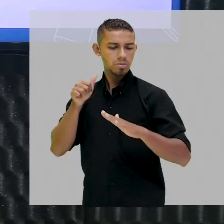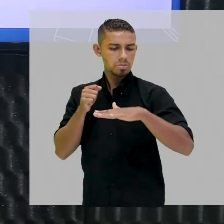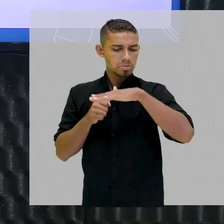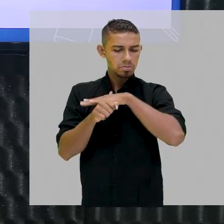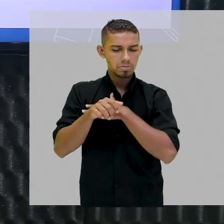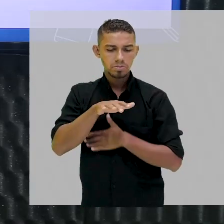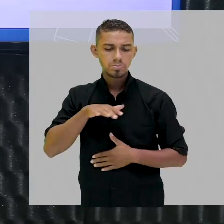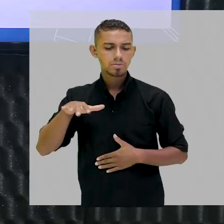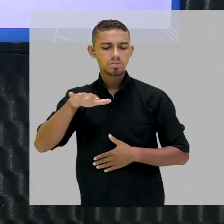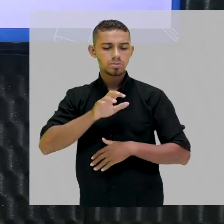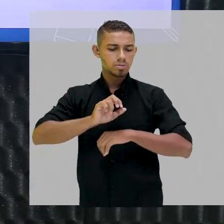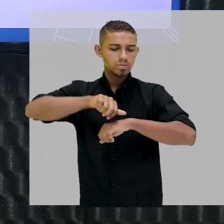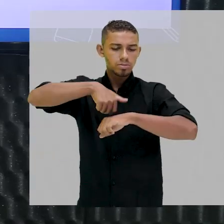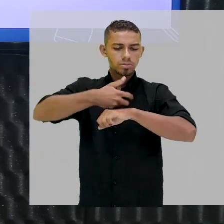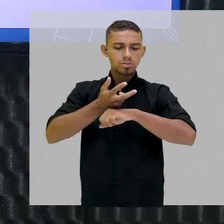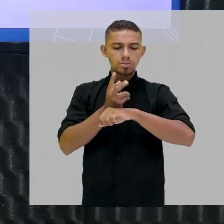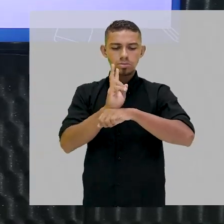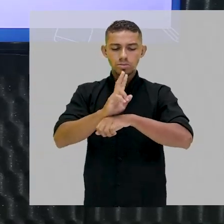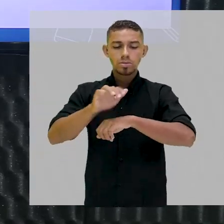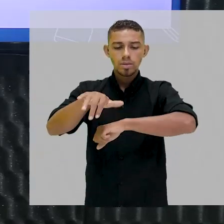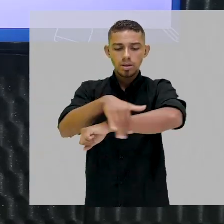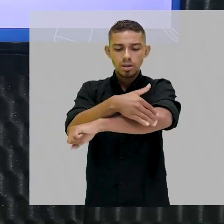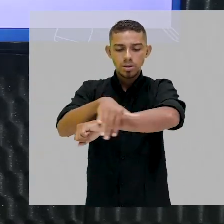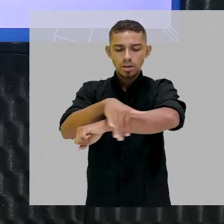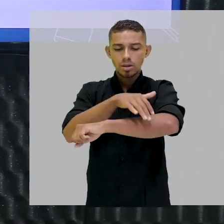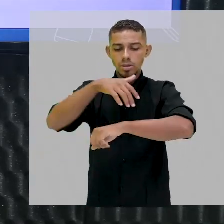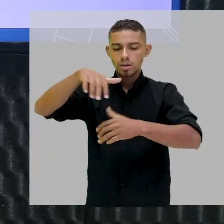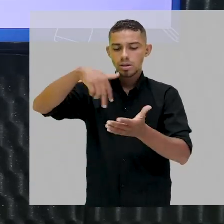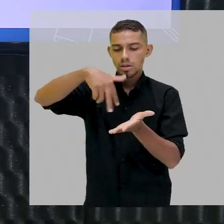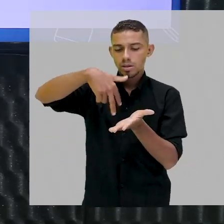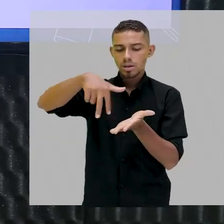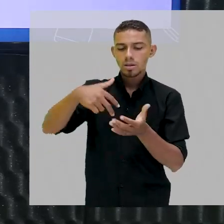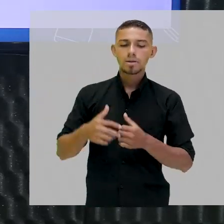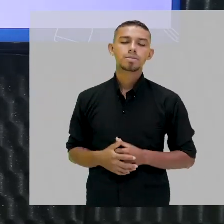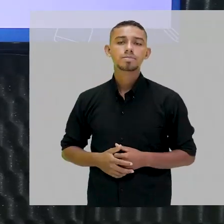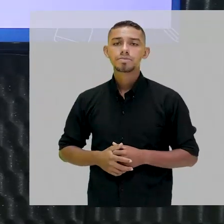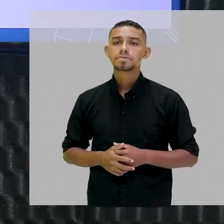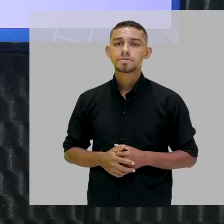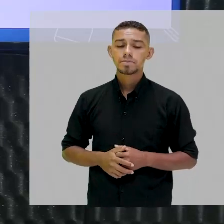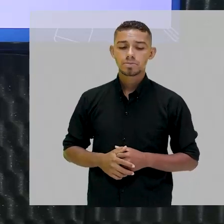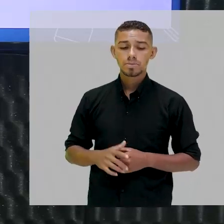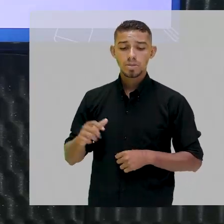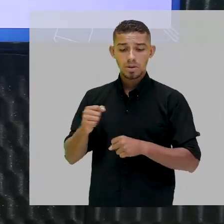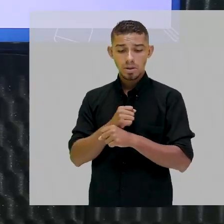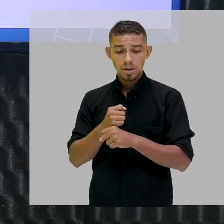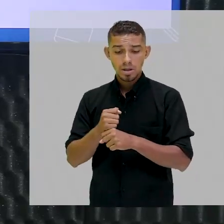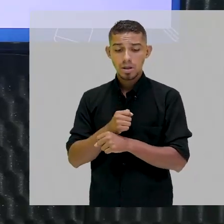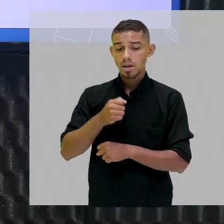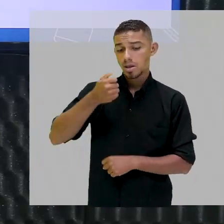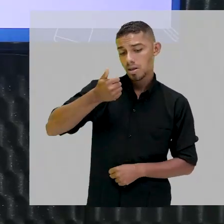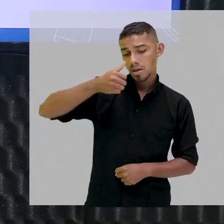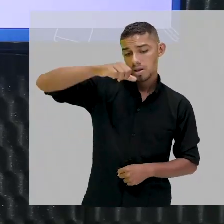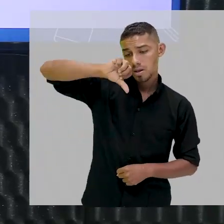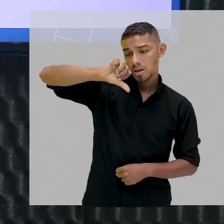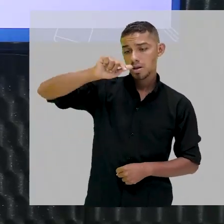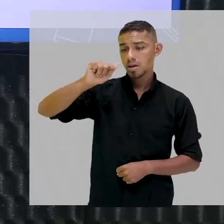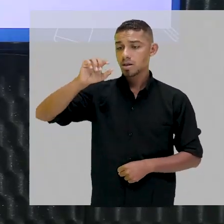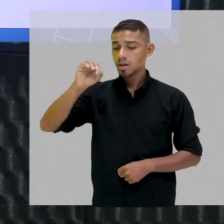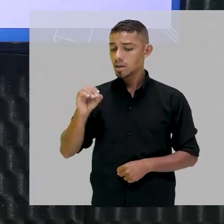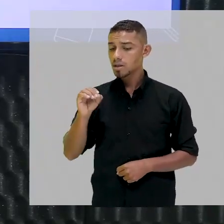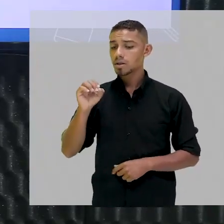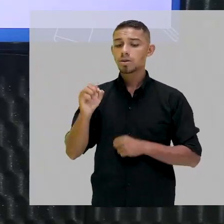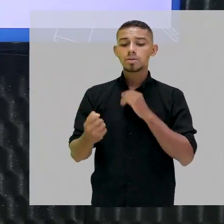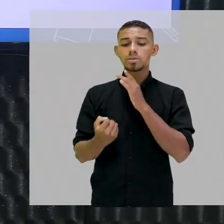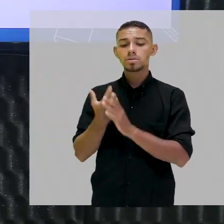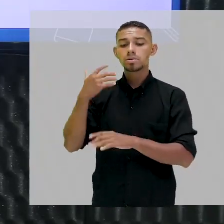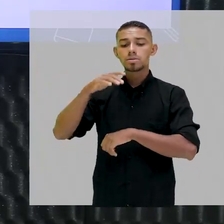dança de rua. Então, em 1970, surge o quê? Nós estudamos na